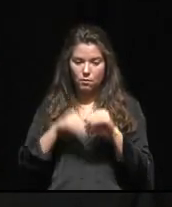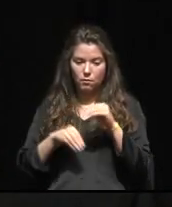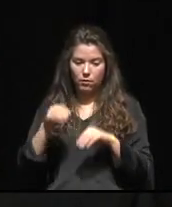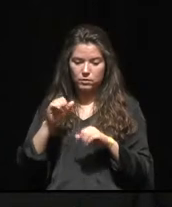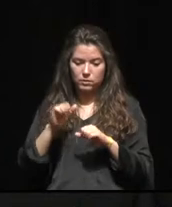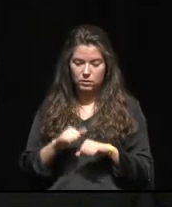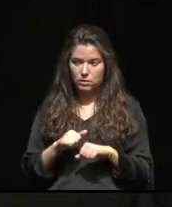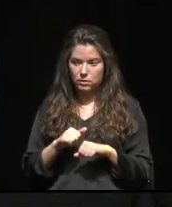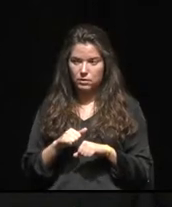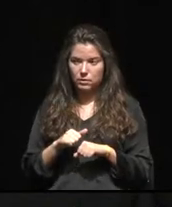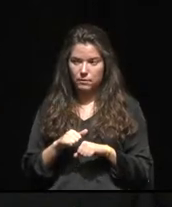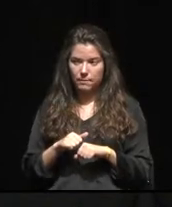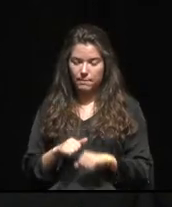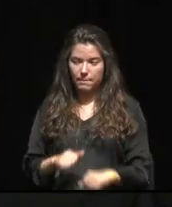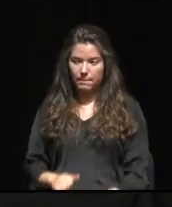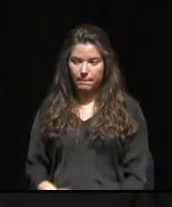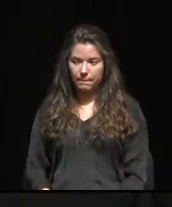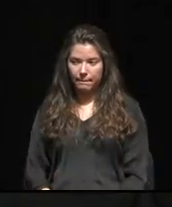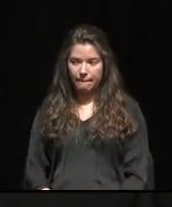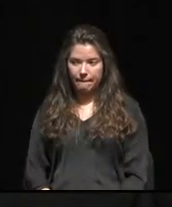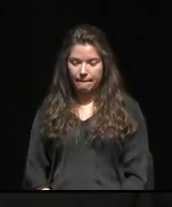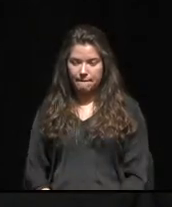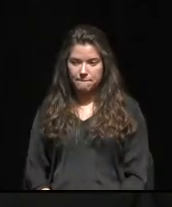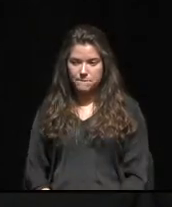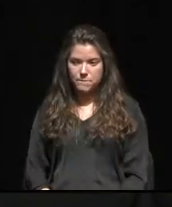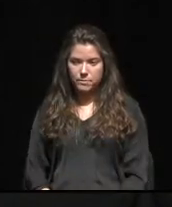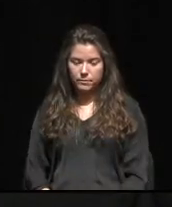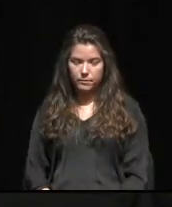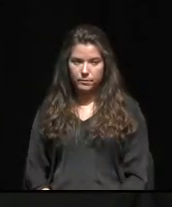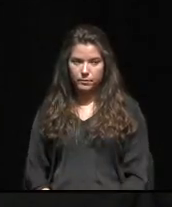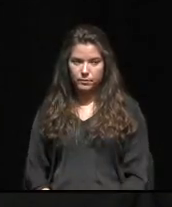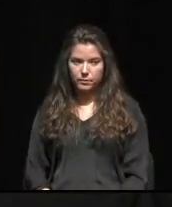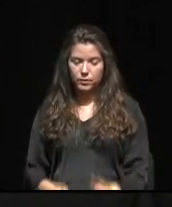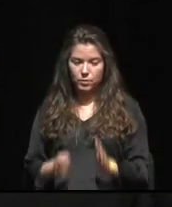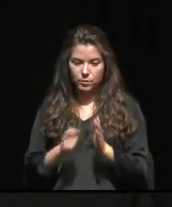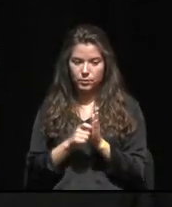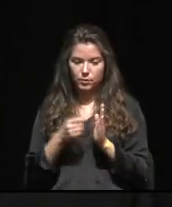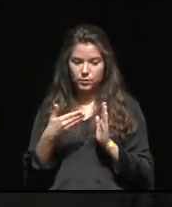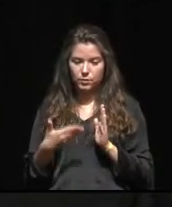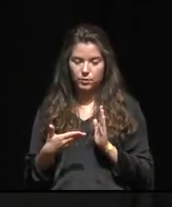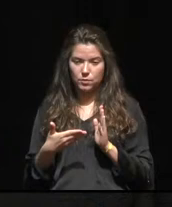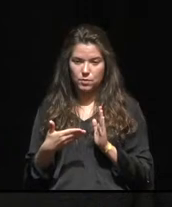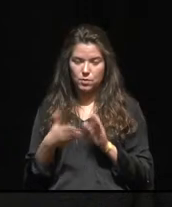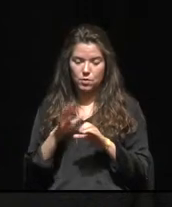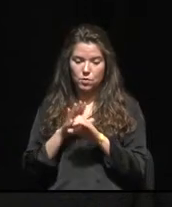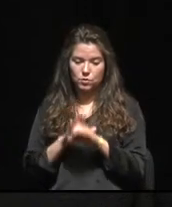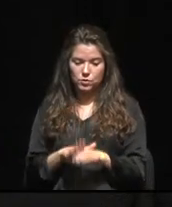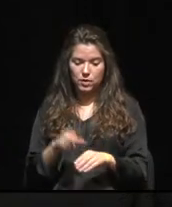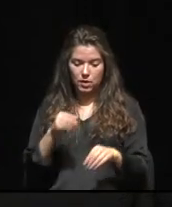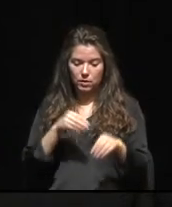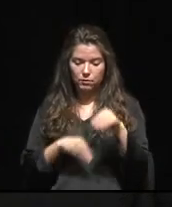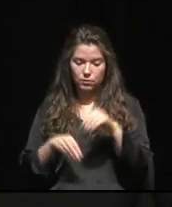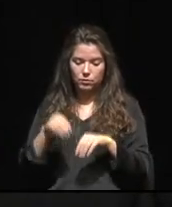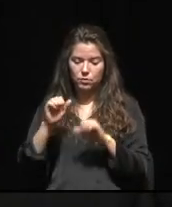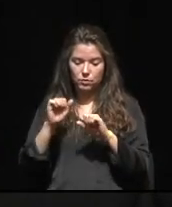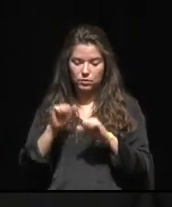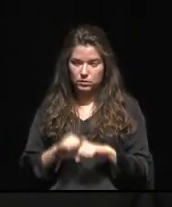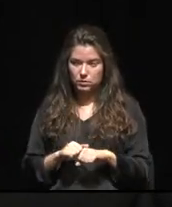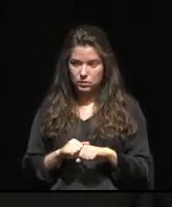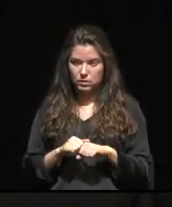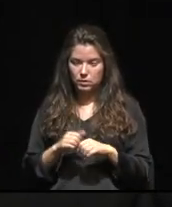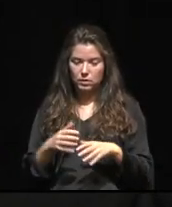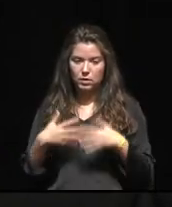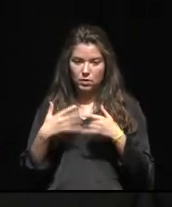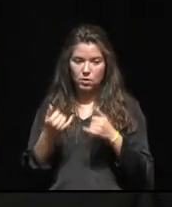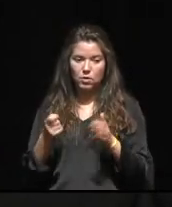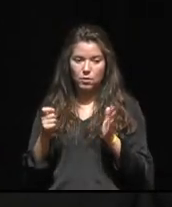era a favor e já tinha e tínhamos posto a favor creio eu no ponto um no ponto um chega tinha votado a favor passamos para a